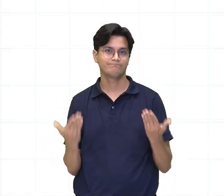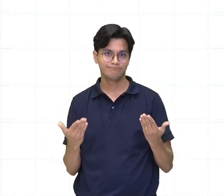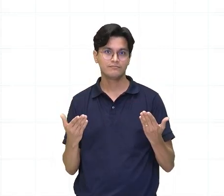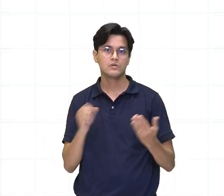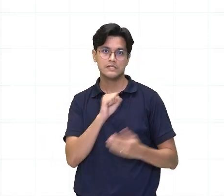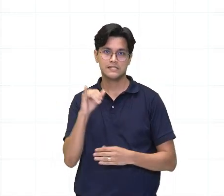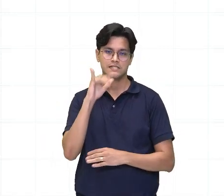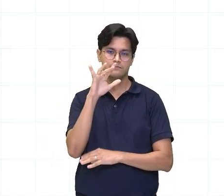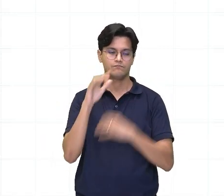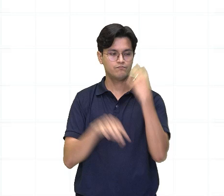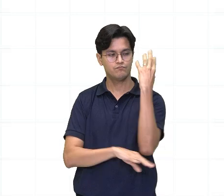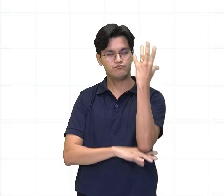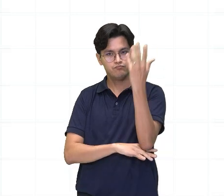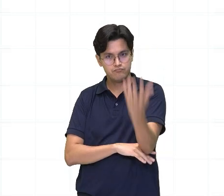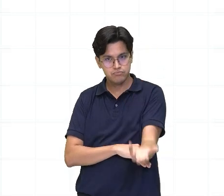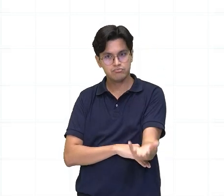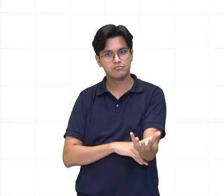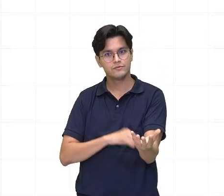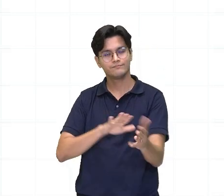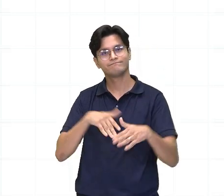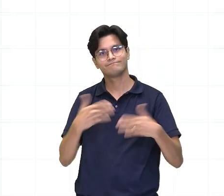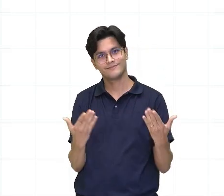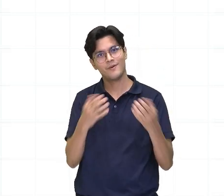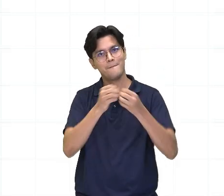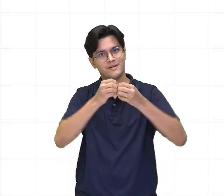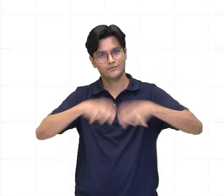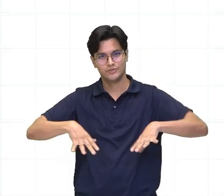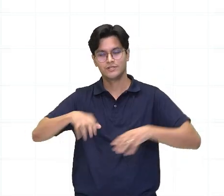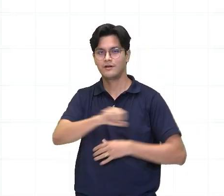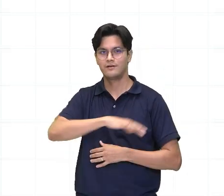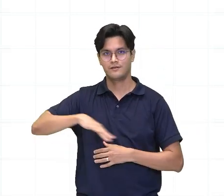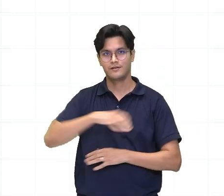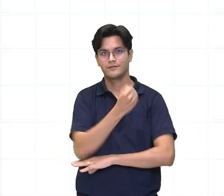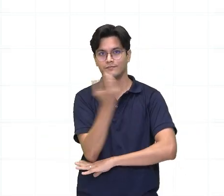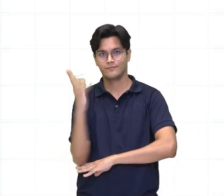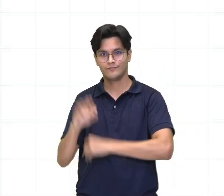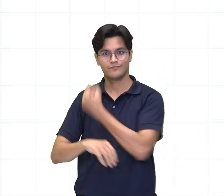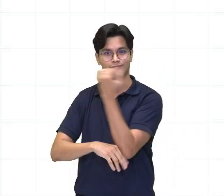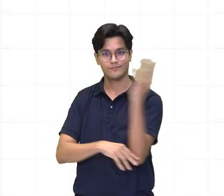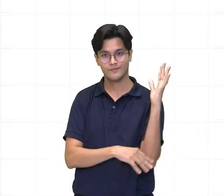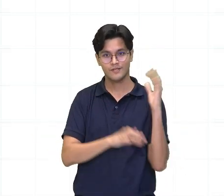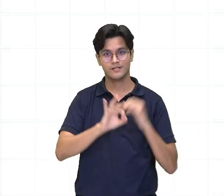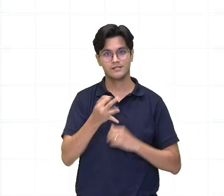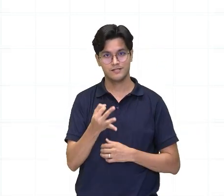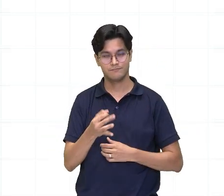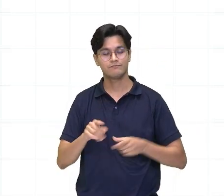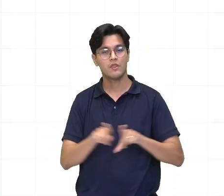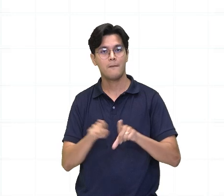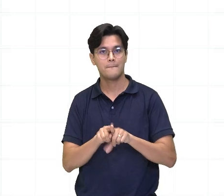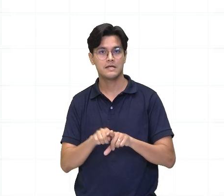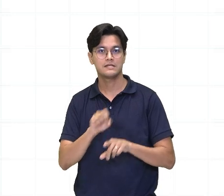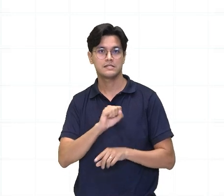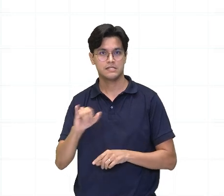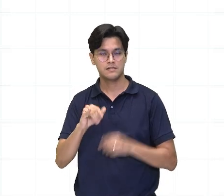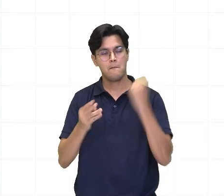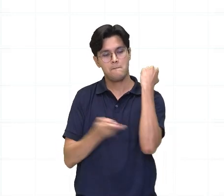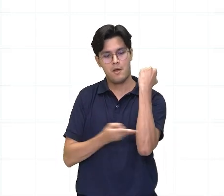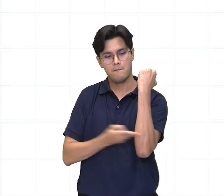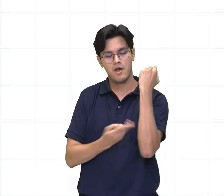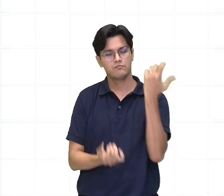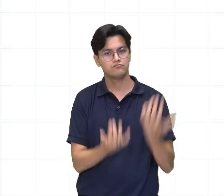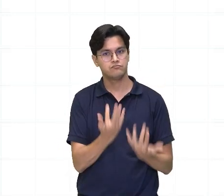desvantagem. Desmatamento, queima, né, da madeira, que vai ali gerar mais gases,